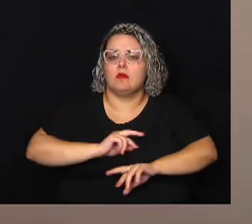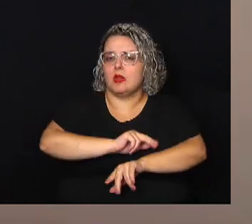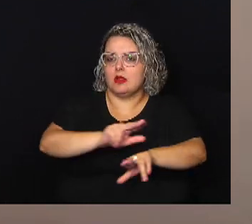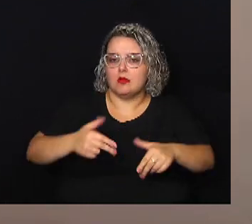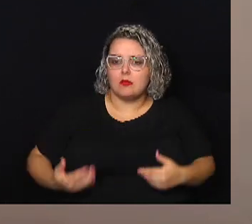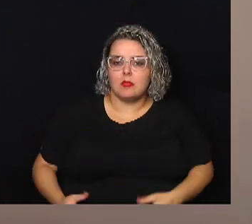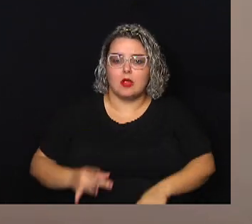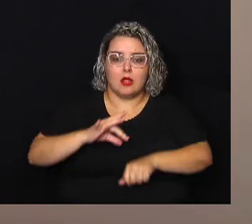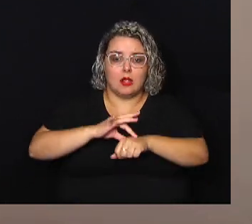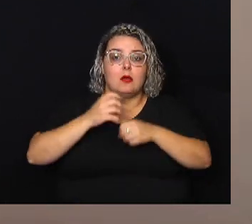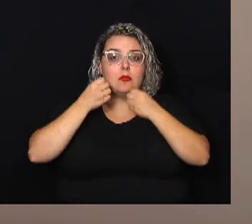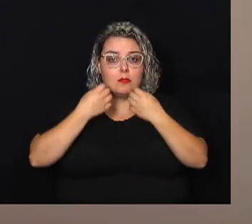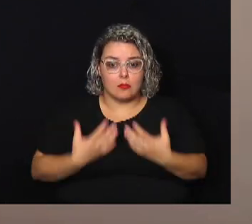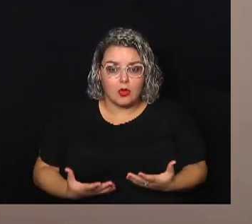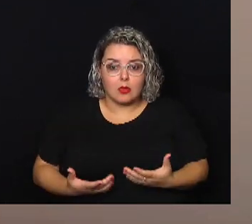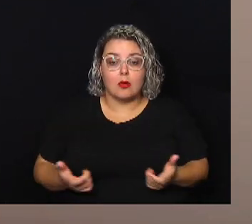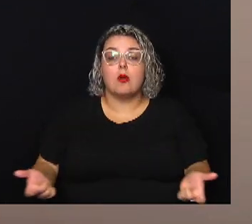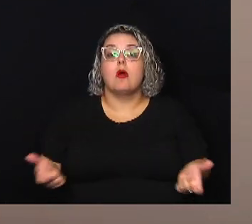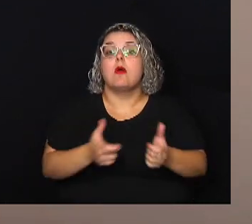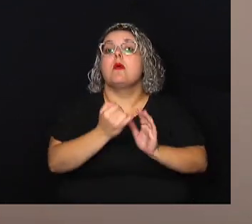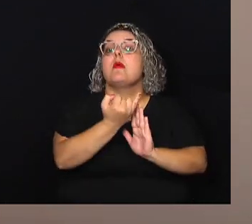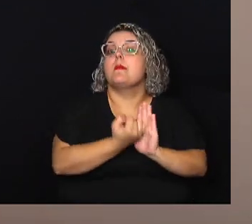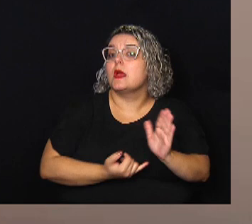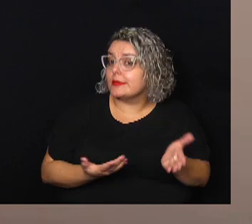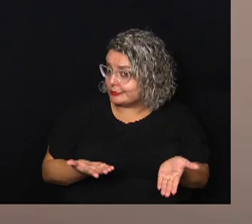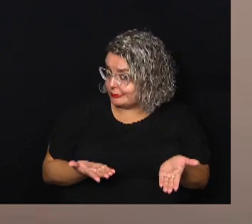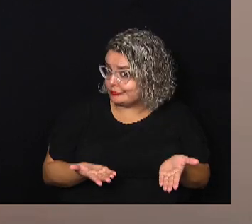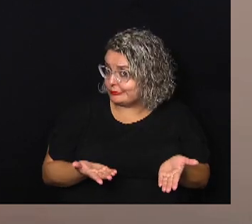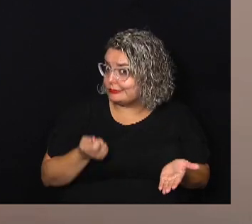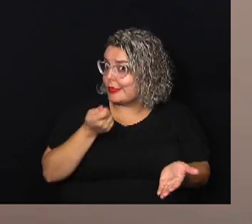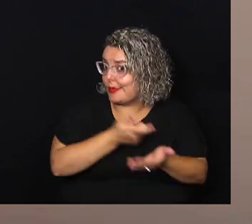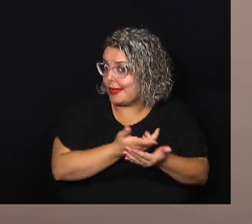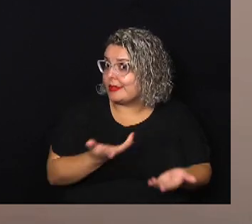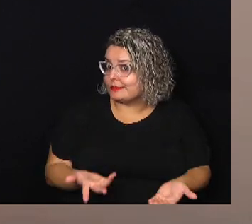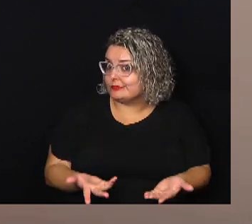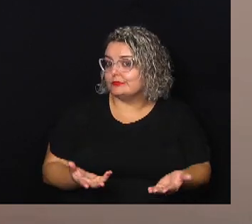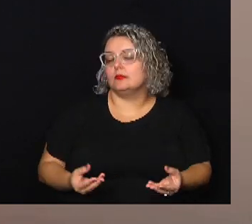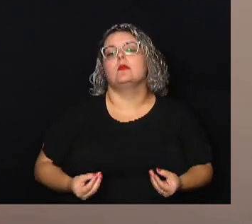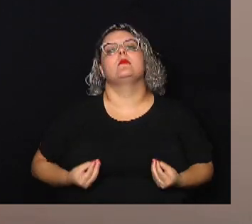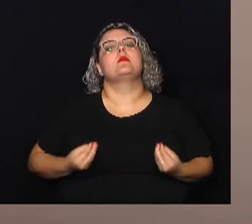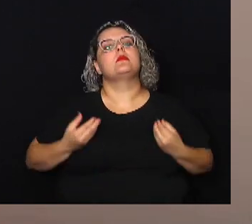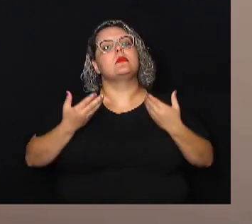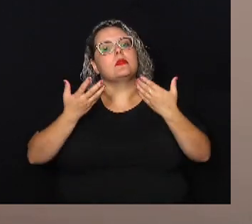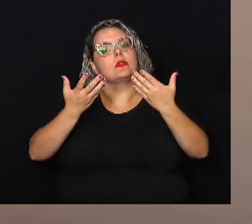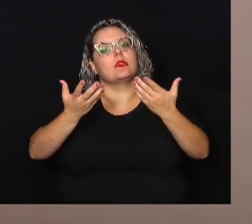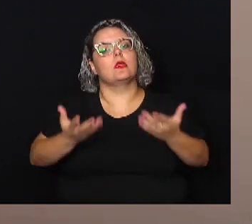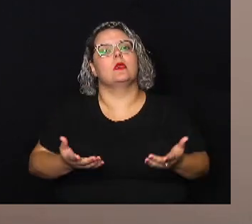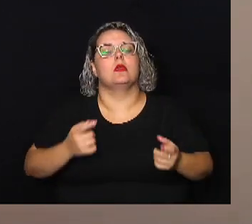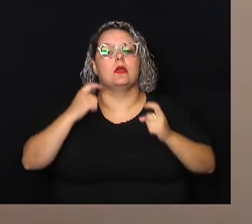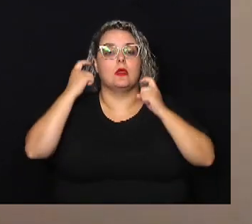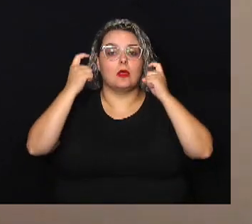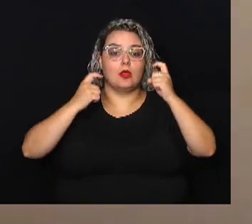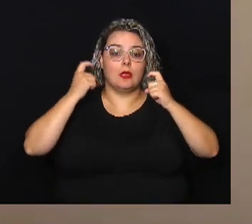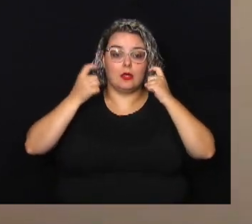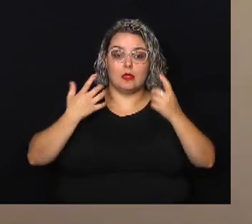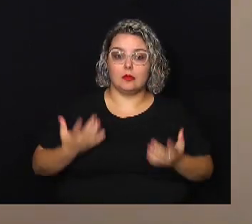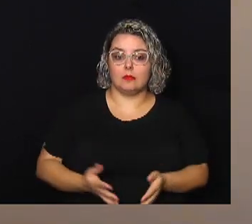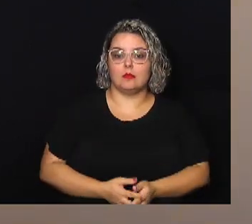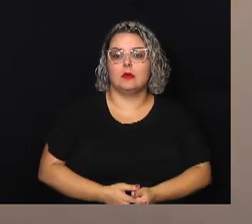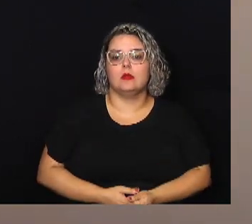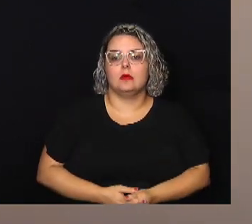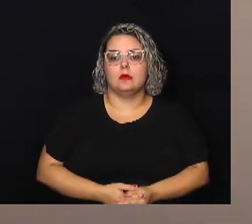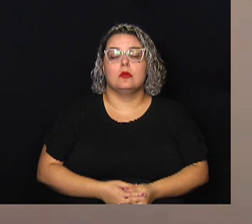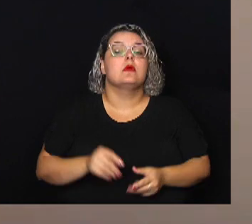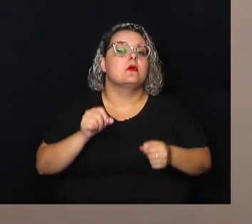menos impostos. Sendo assim, a gente traz aquela preocupação em fazer